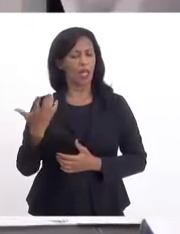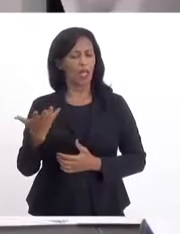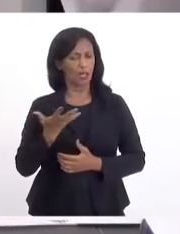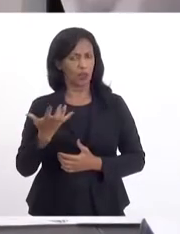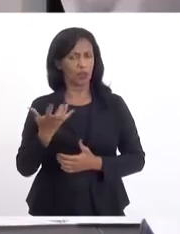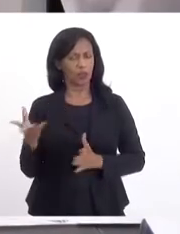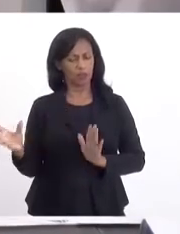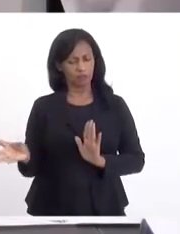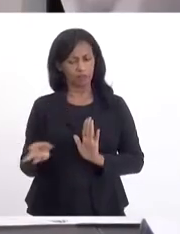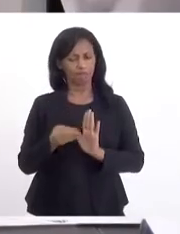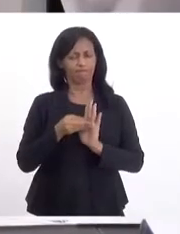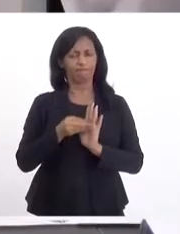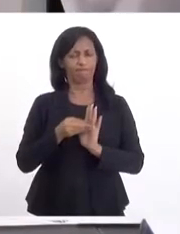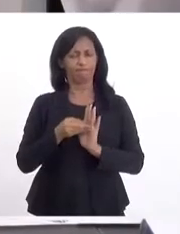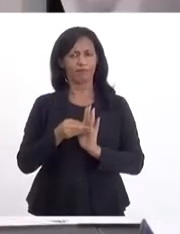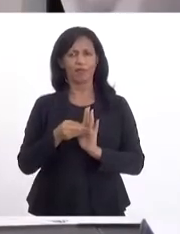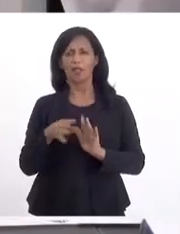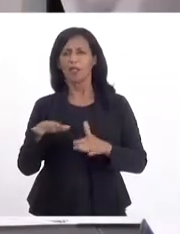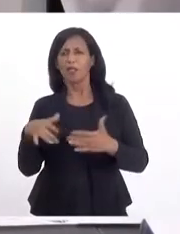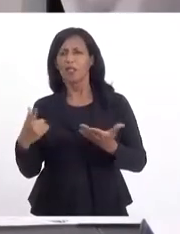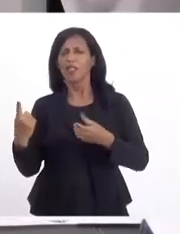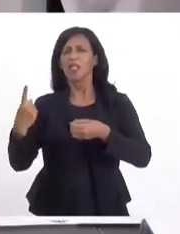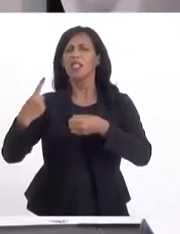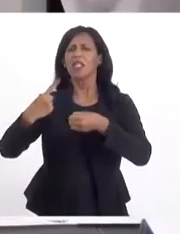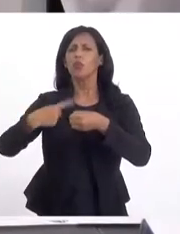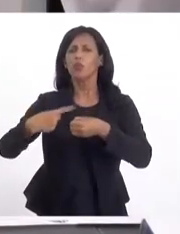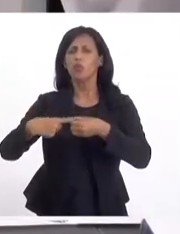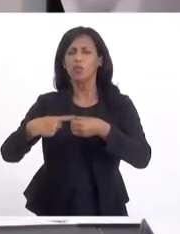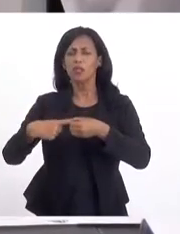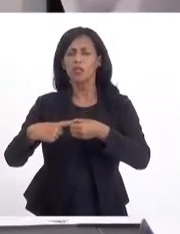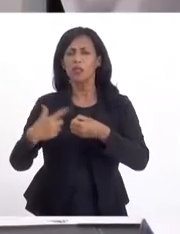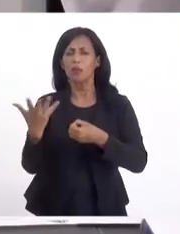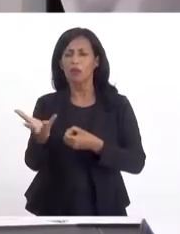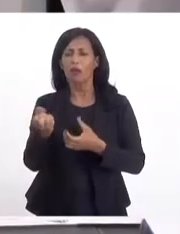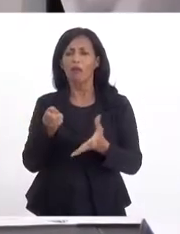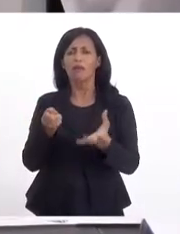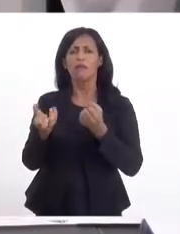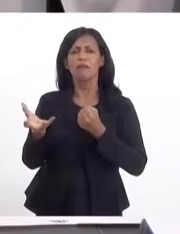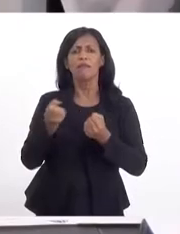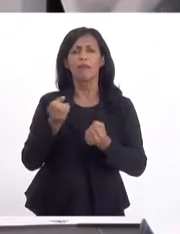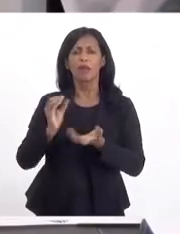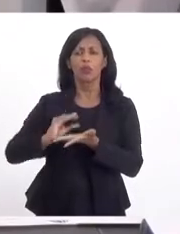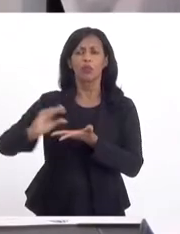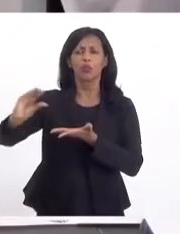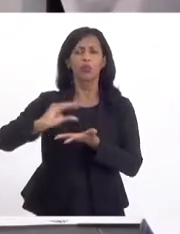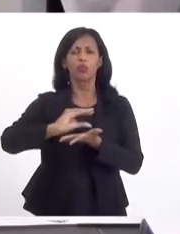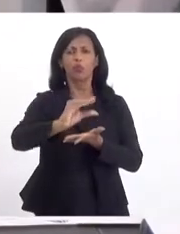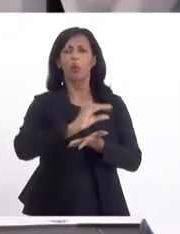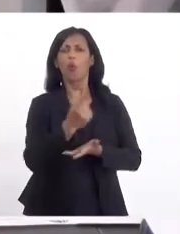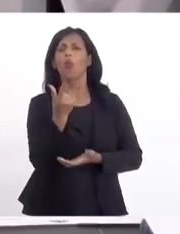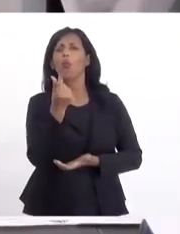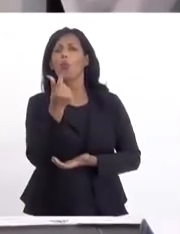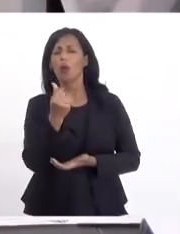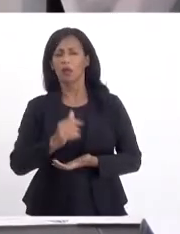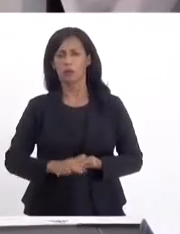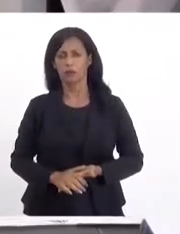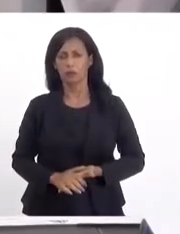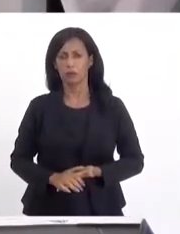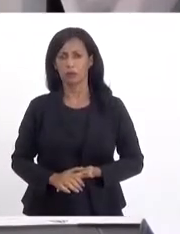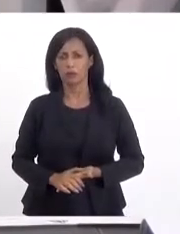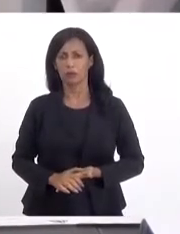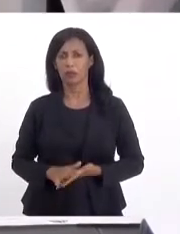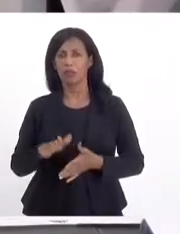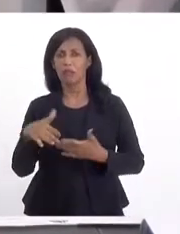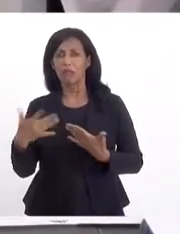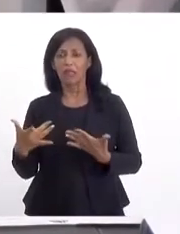arguir, que municípios estão sendo beneficiados, com quanto, através de